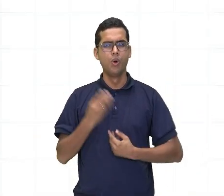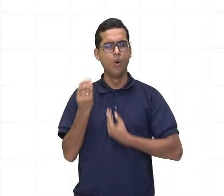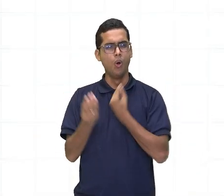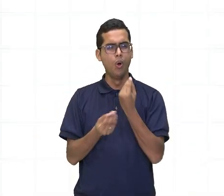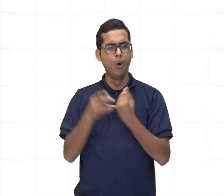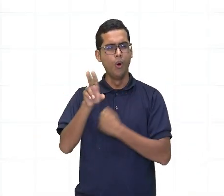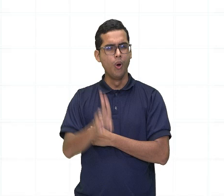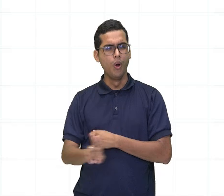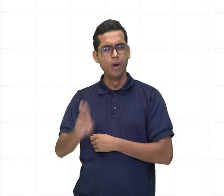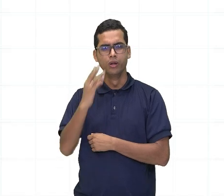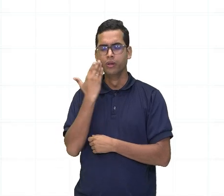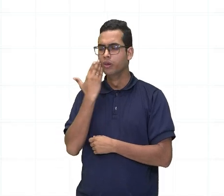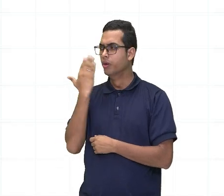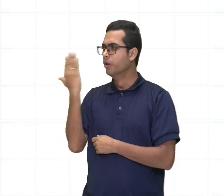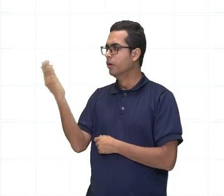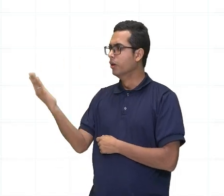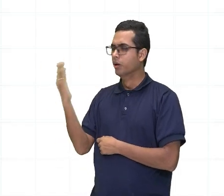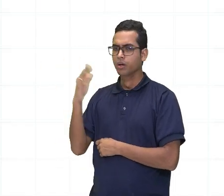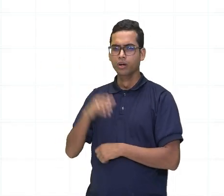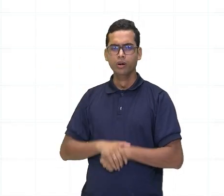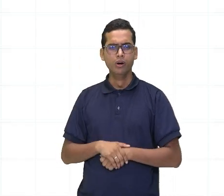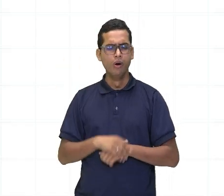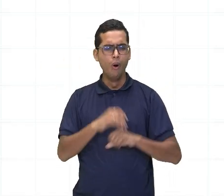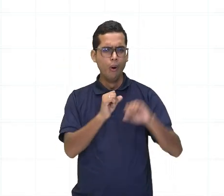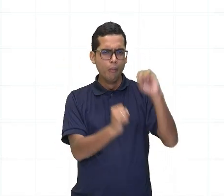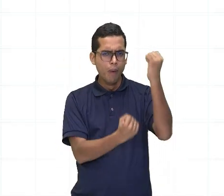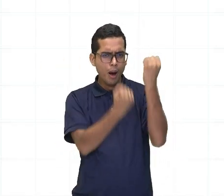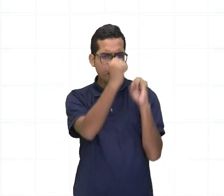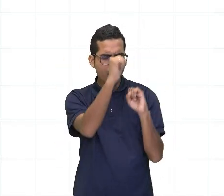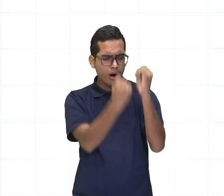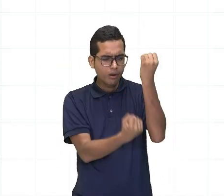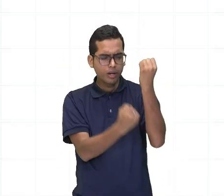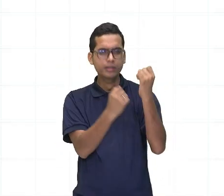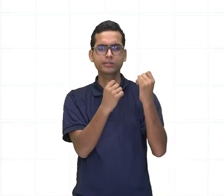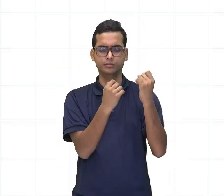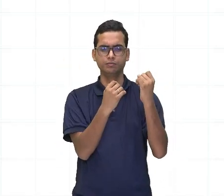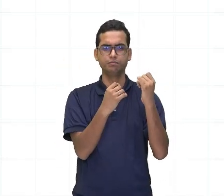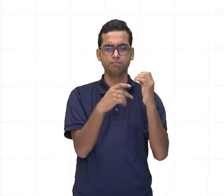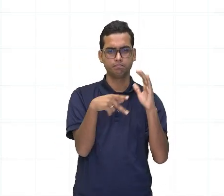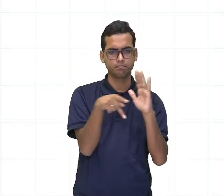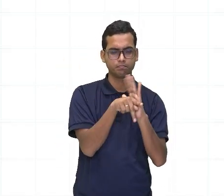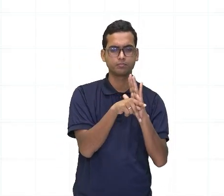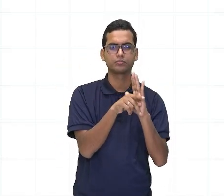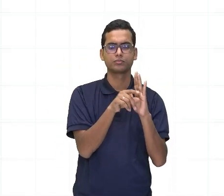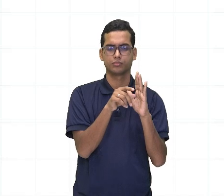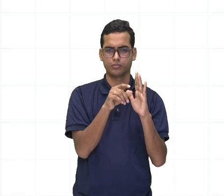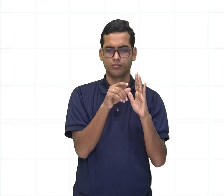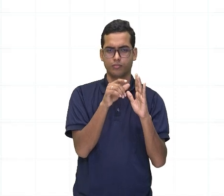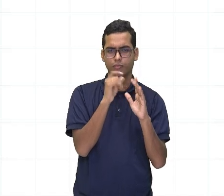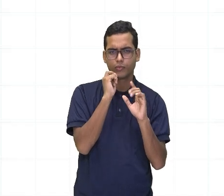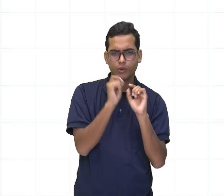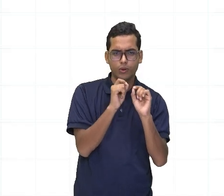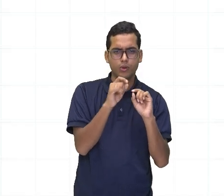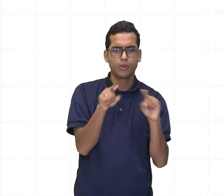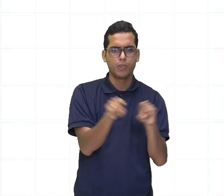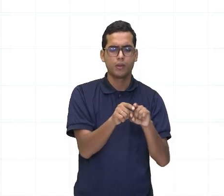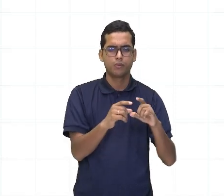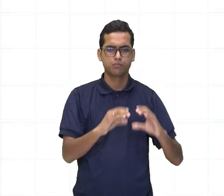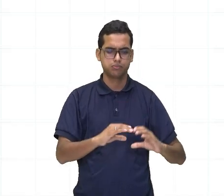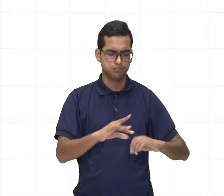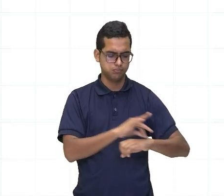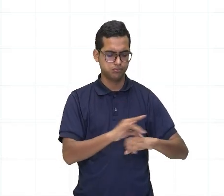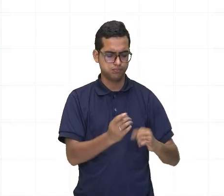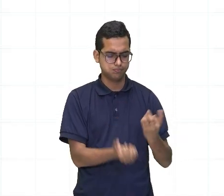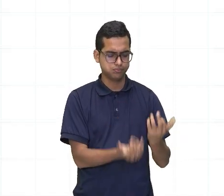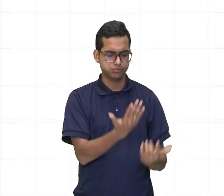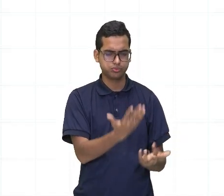de produção de energia elétrica, a partir do aproveitamento de energia